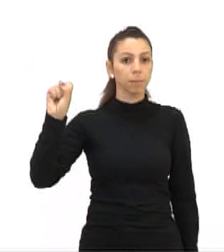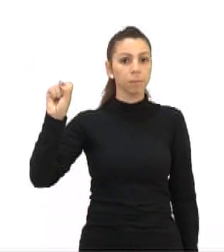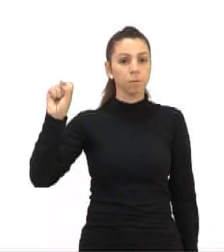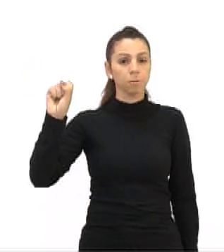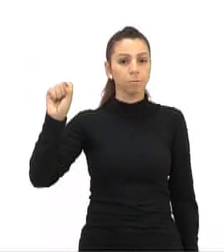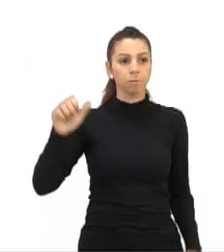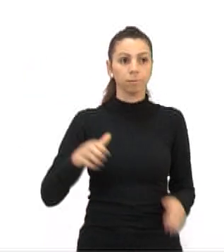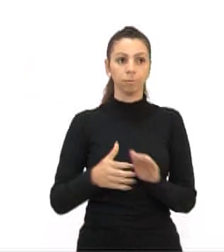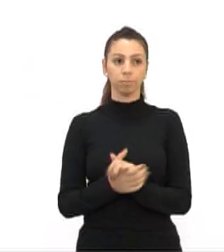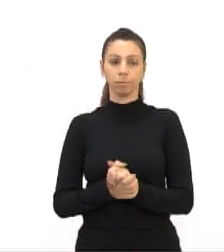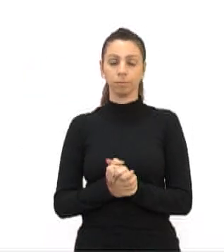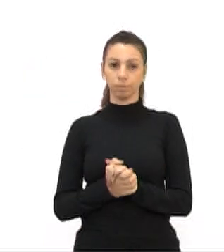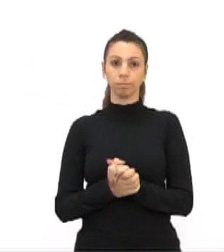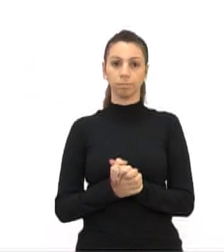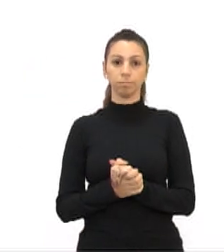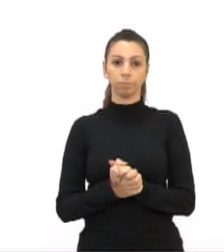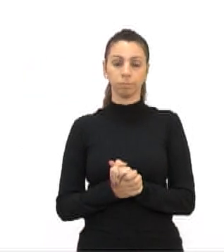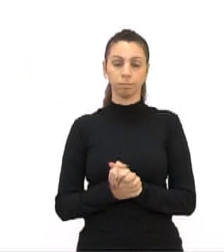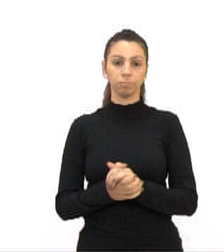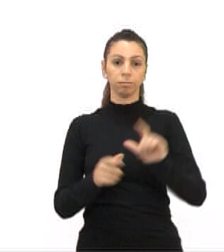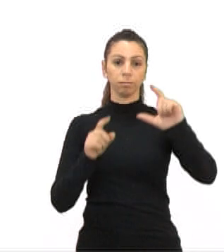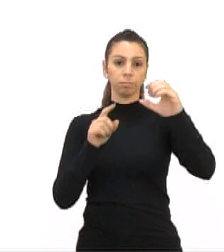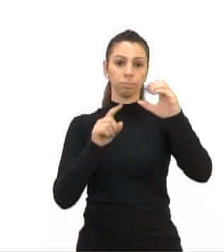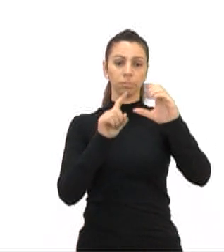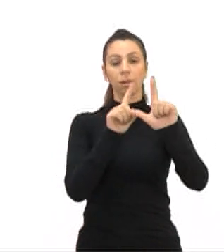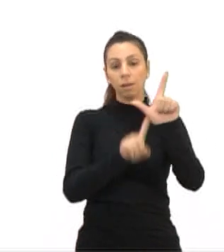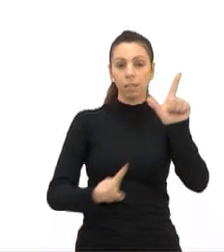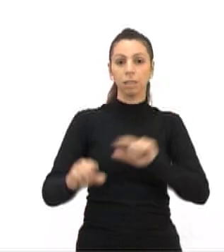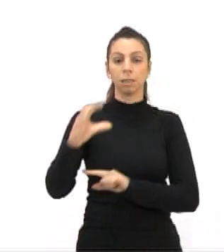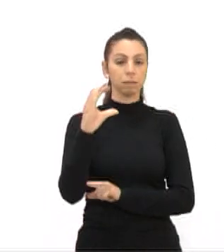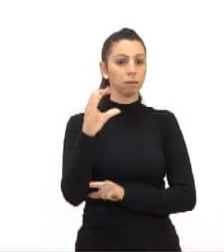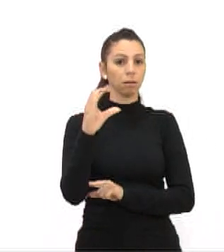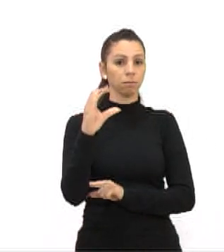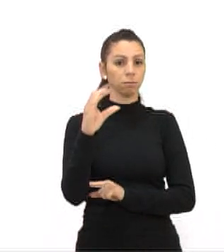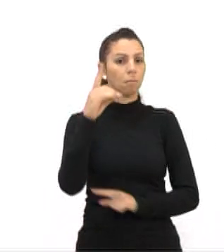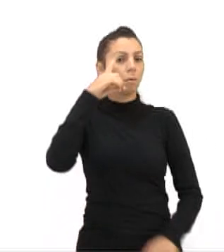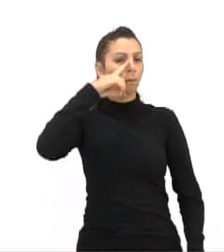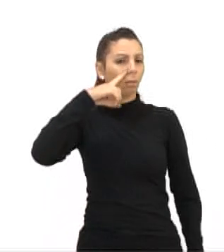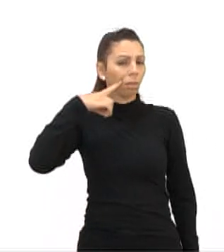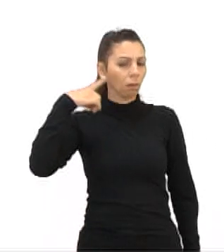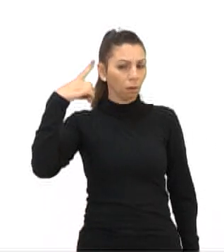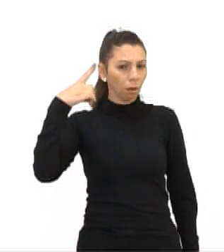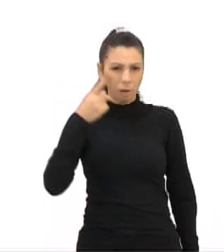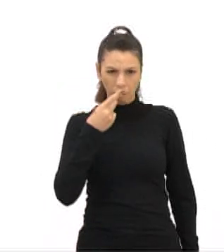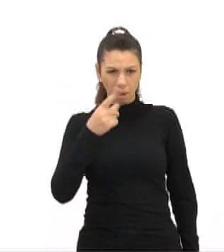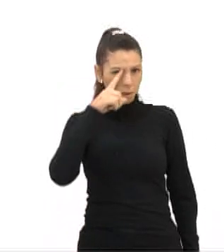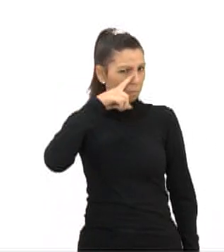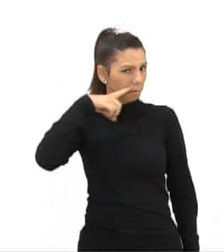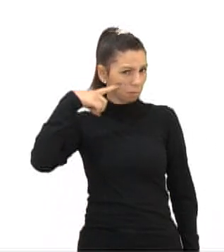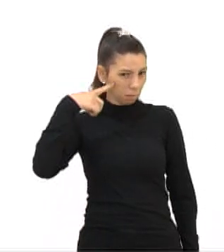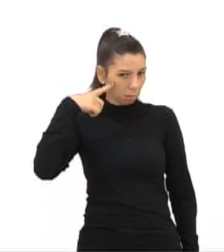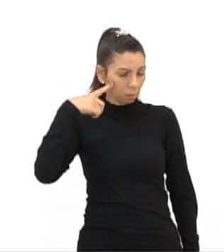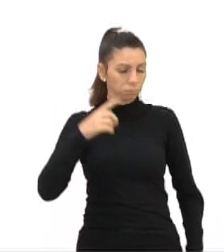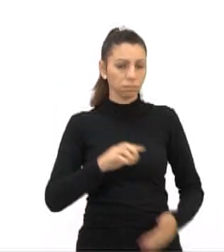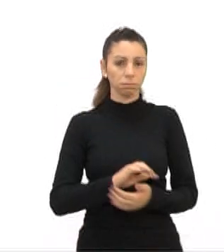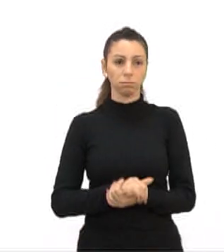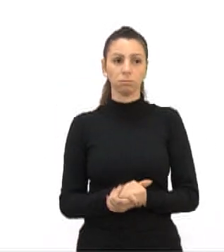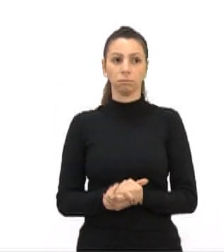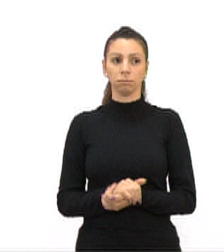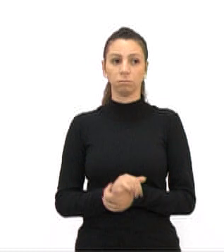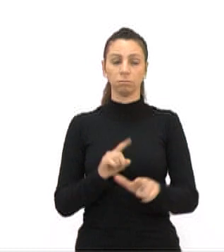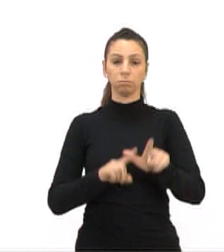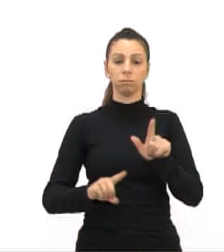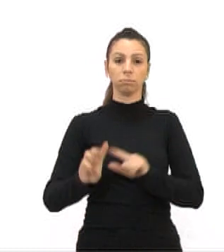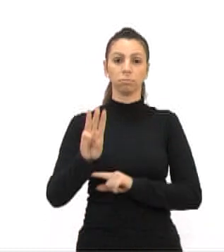Mills. Letra C, Emile Durkheim. Eu comentei sobre Durkheim nesse momento. Letra